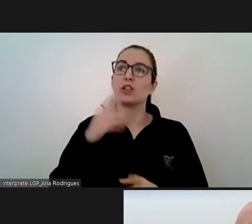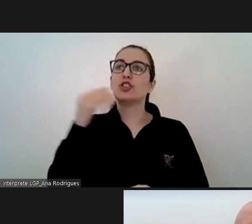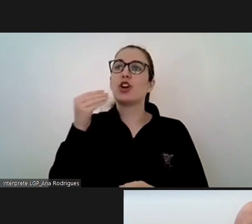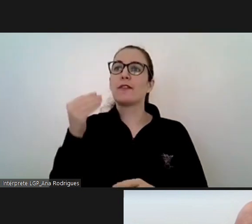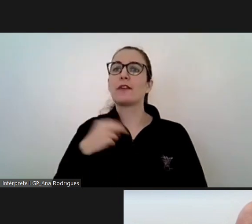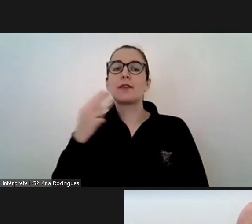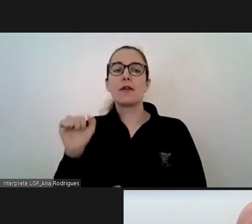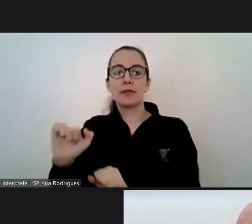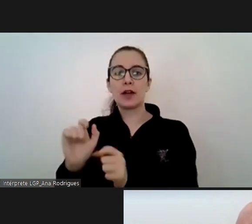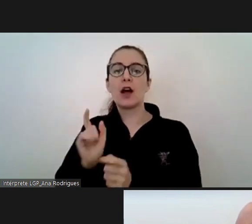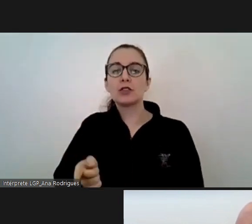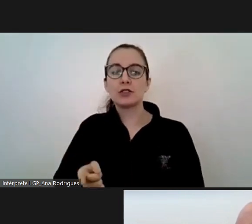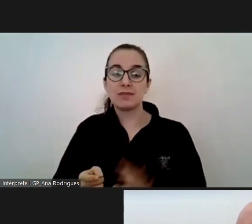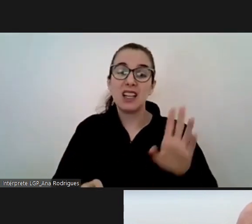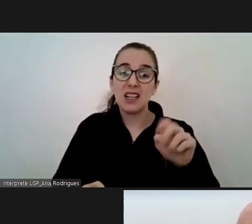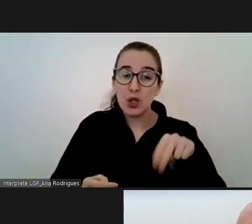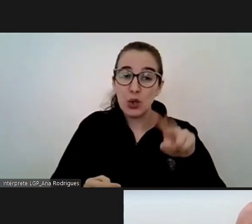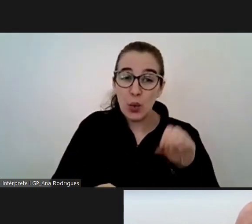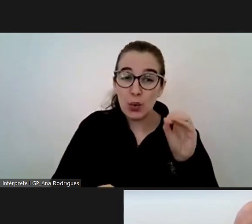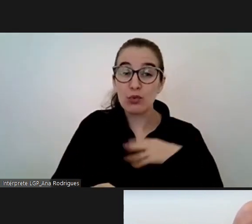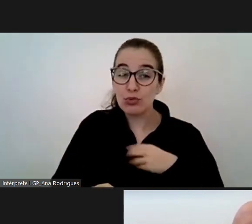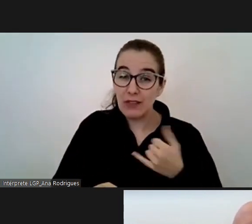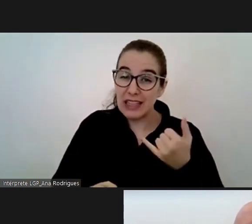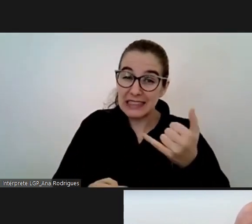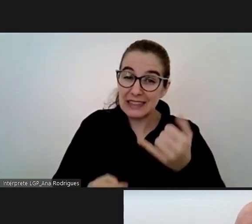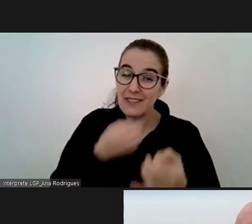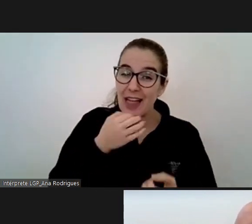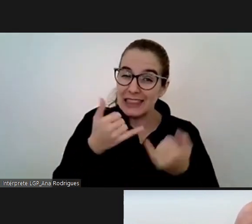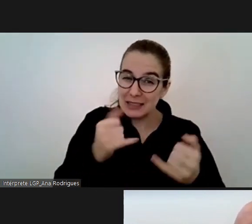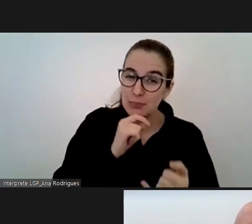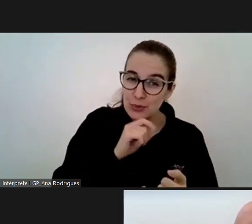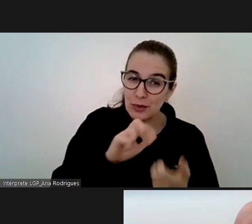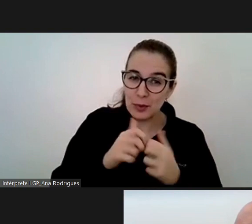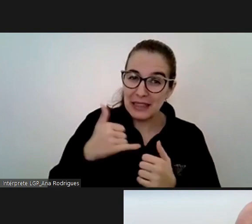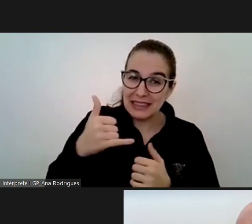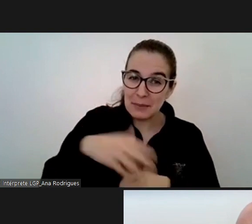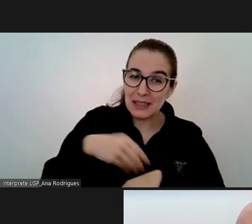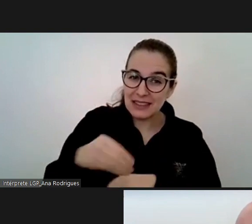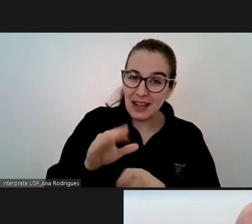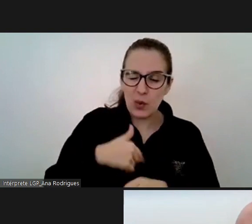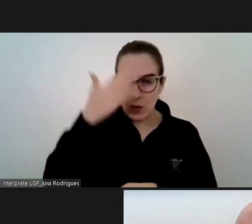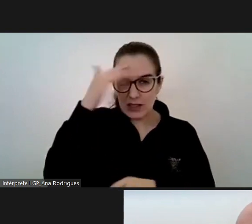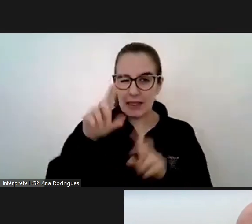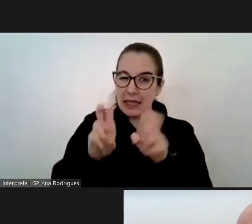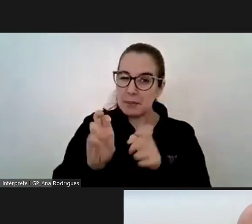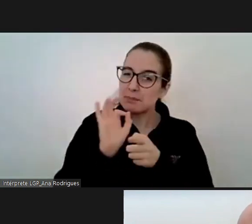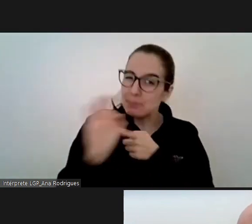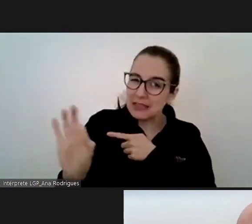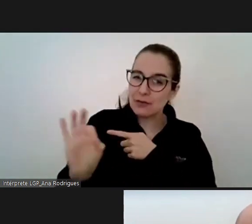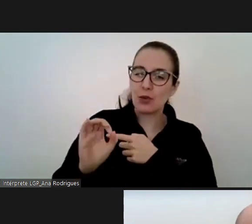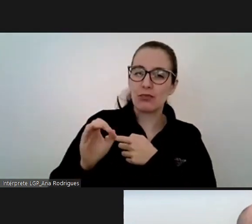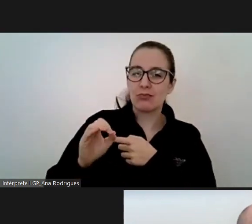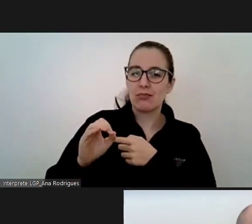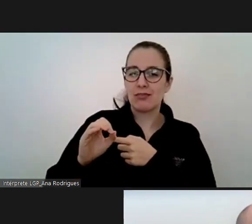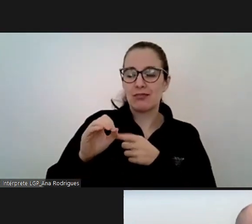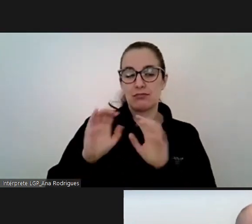si mesmo, e outro é... Eu gostaria que isso depois, nós podíamos depois Tá discutir bem, esse problema mais tá bem. especificamente, porque acho que isso é mesmo uma questão mais específica dentro do